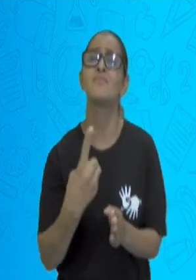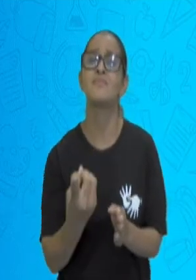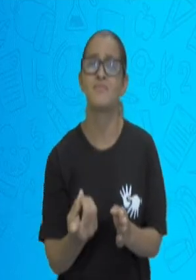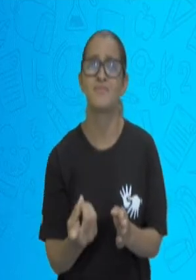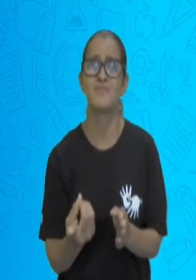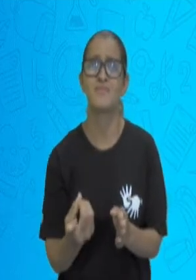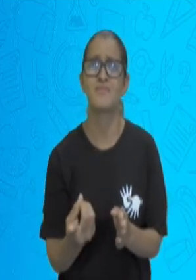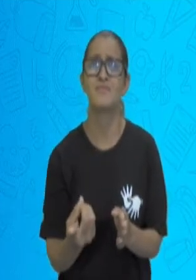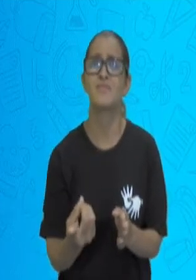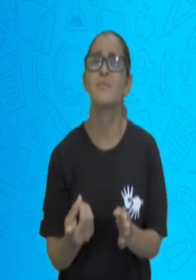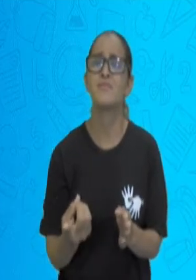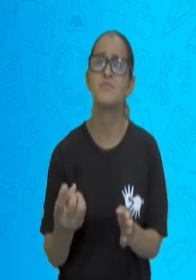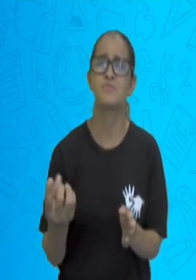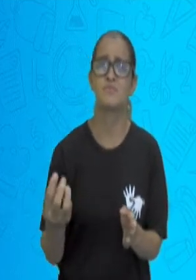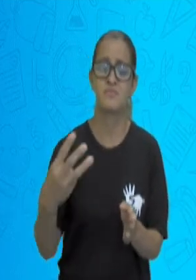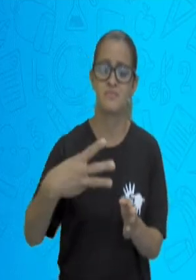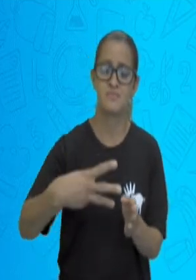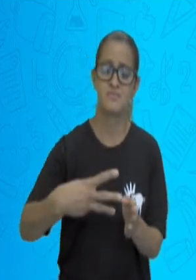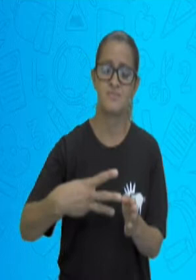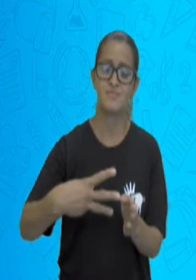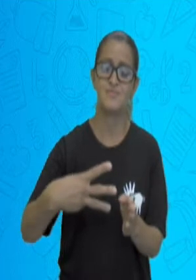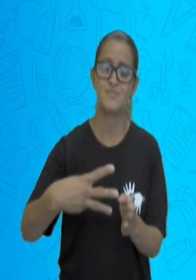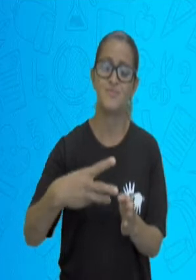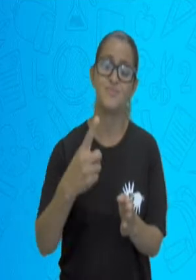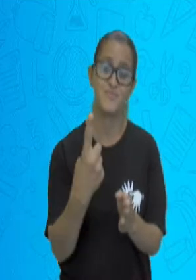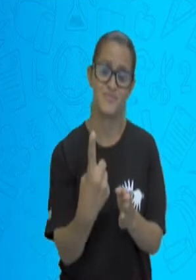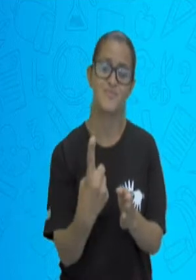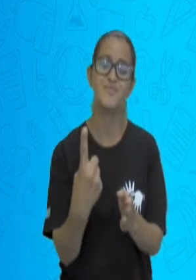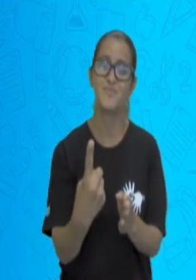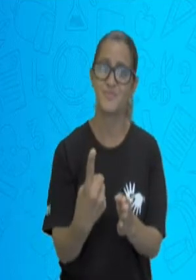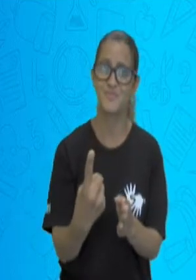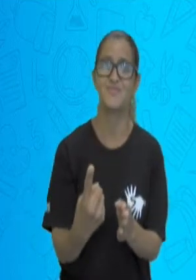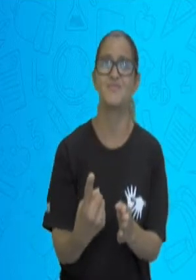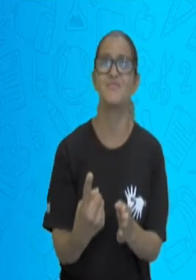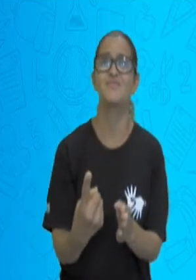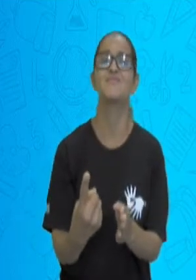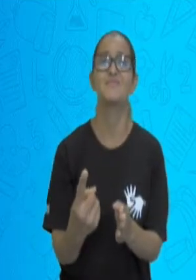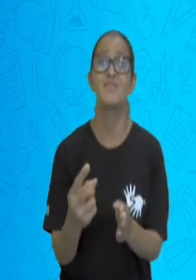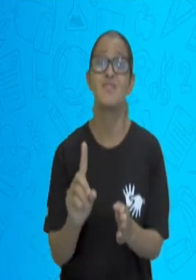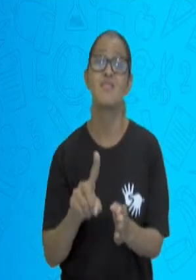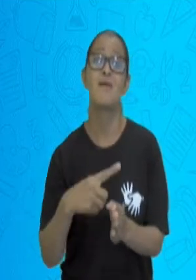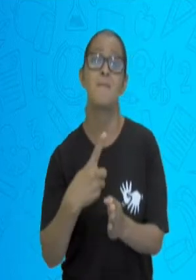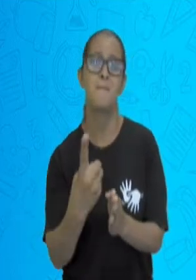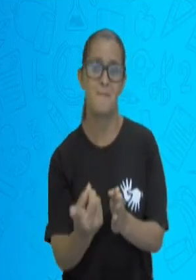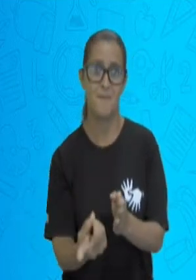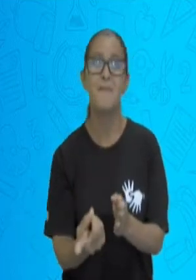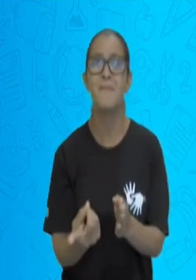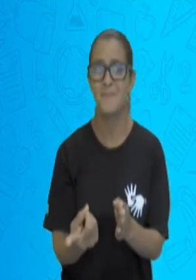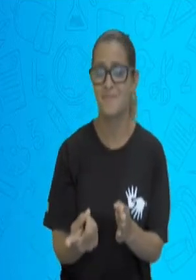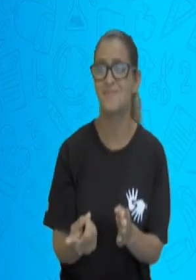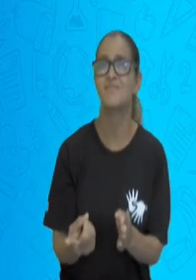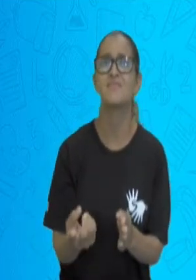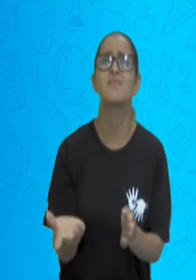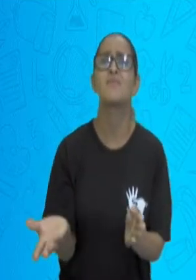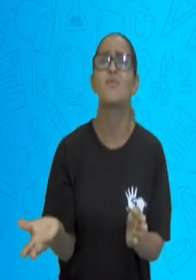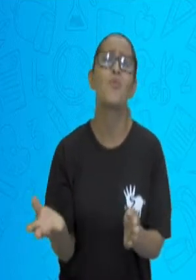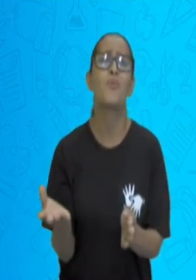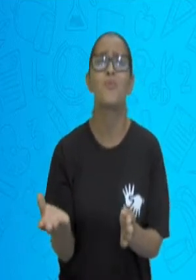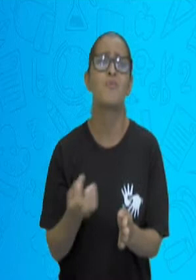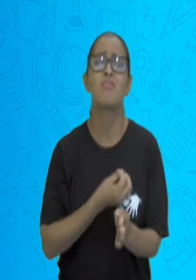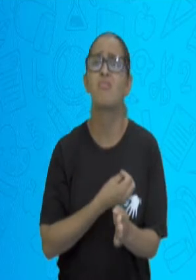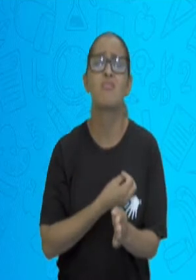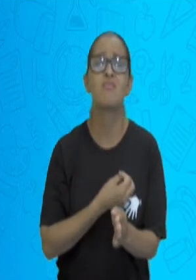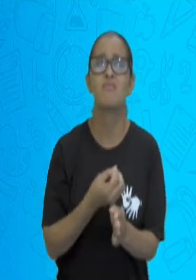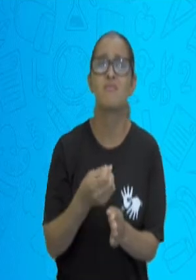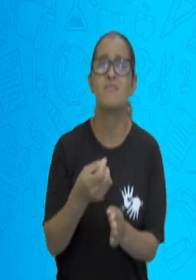o número que vem após o 30 é o 31, ou seja, o sucessor. O número